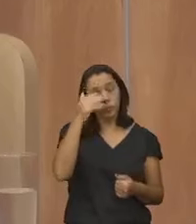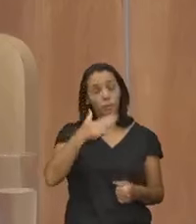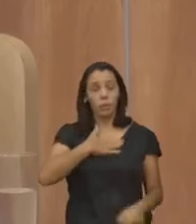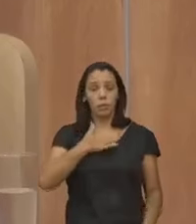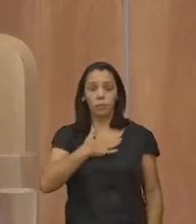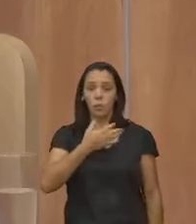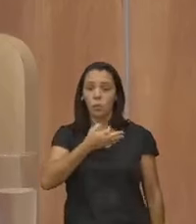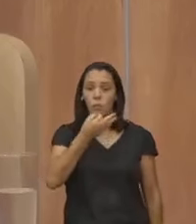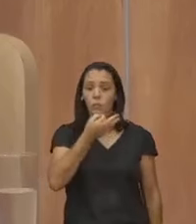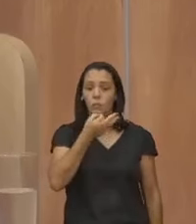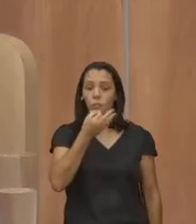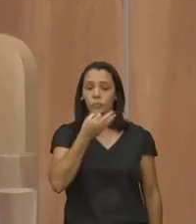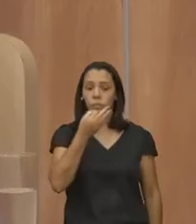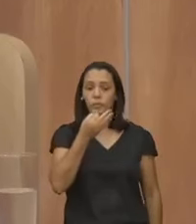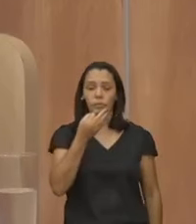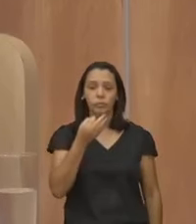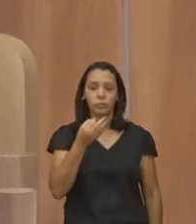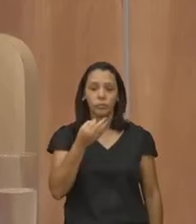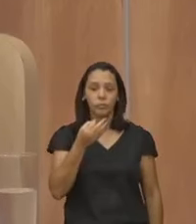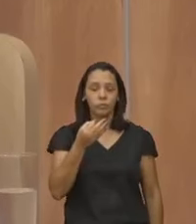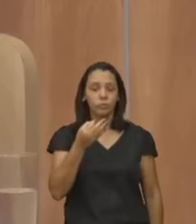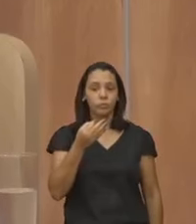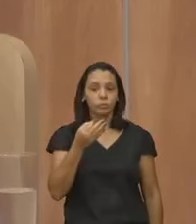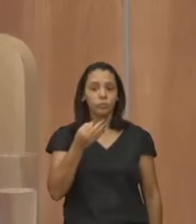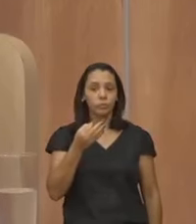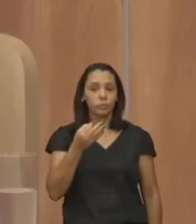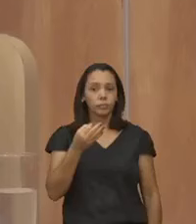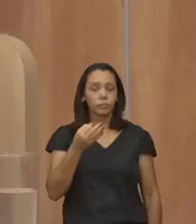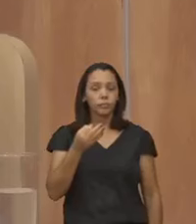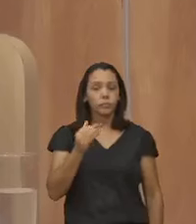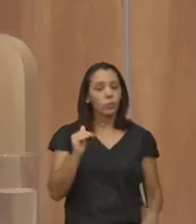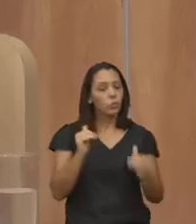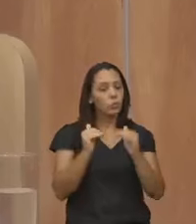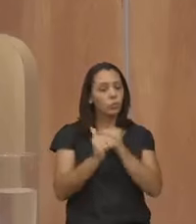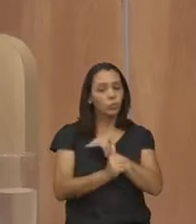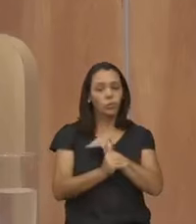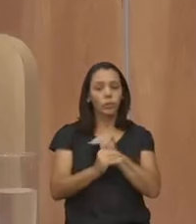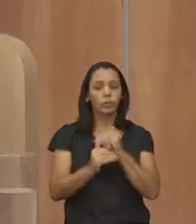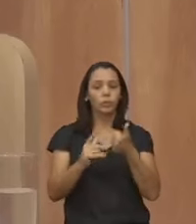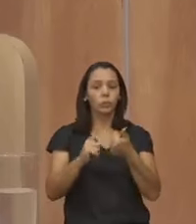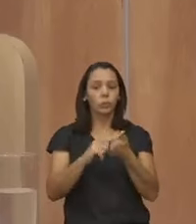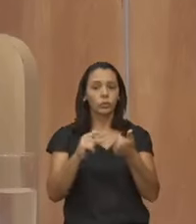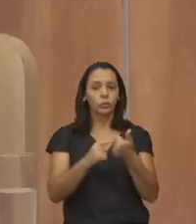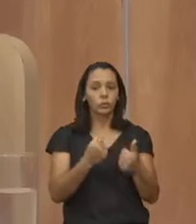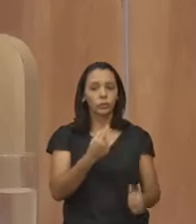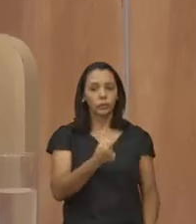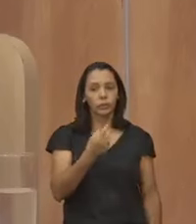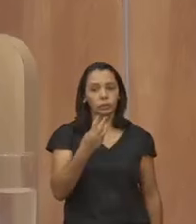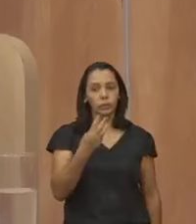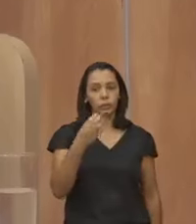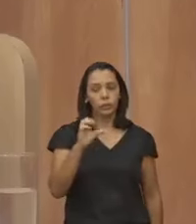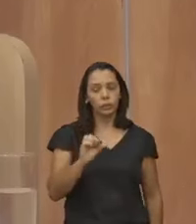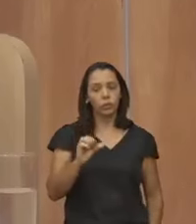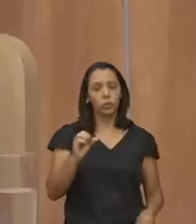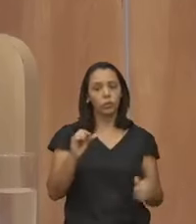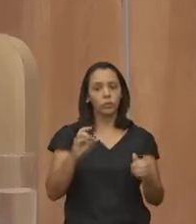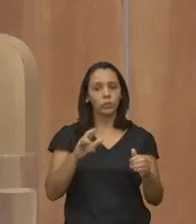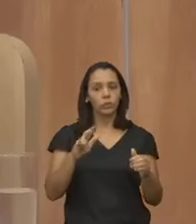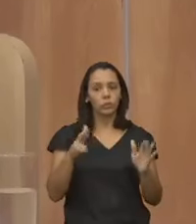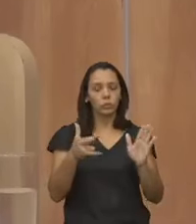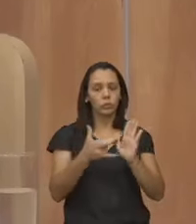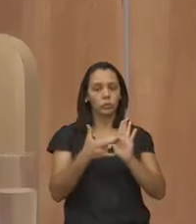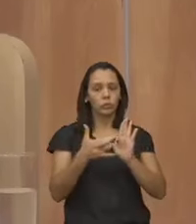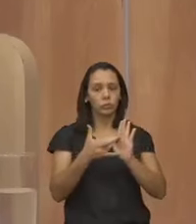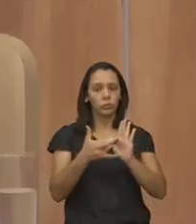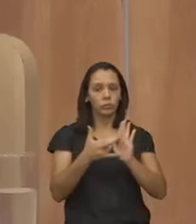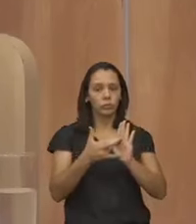ele acaba infringindo o artigo 139 do nosso regimento interno. Então, isso deveria ter